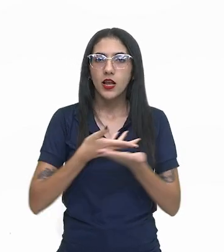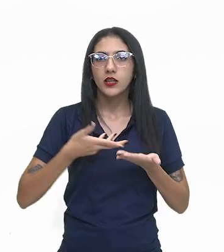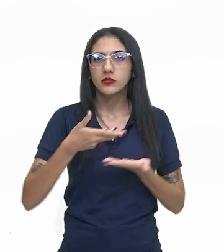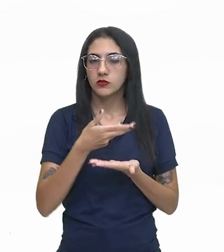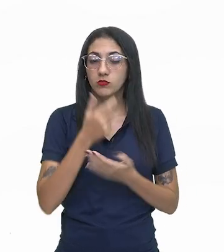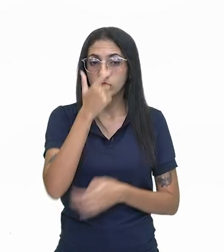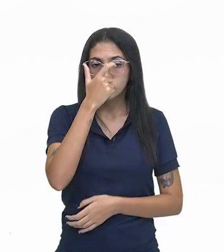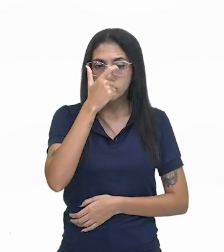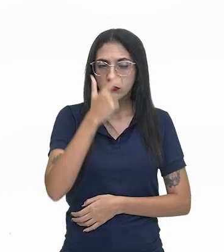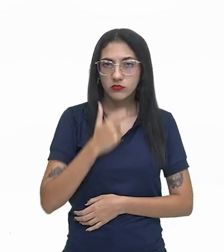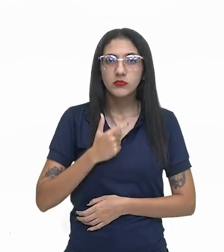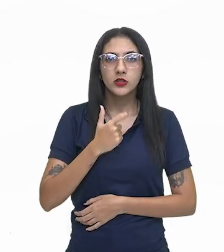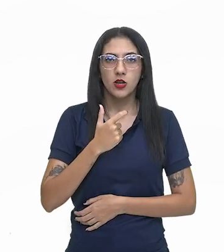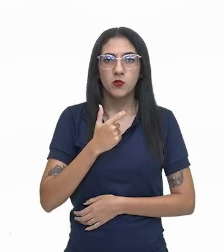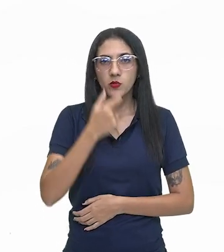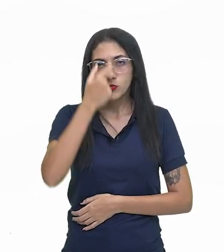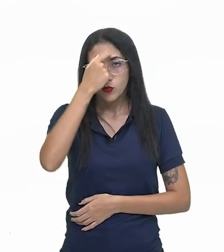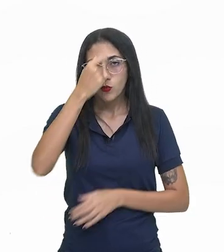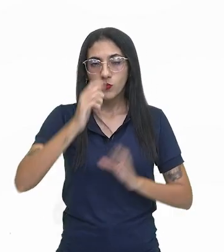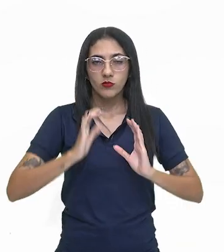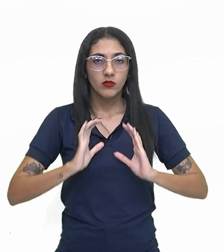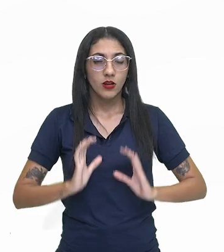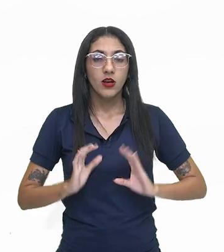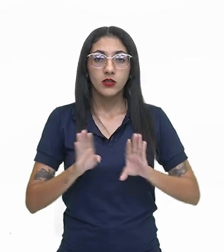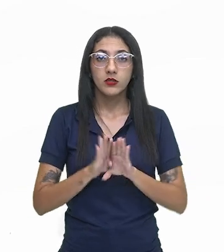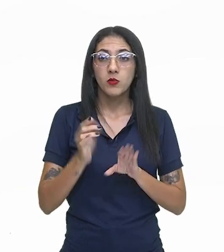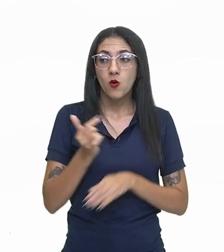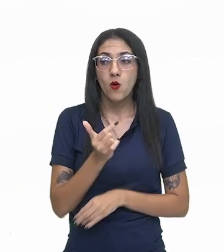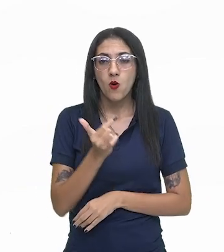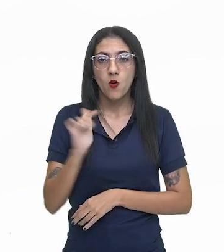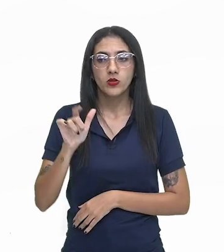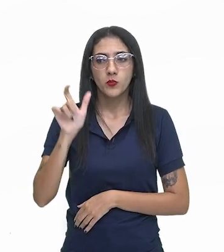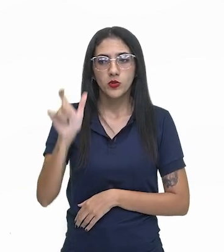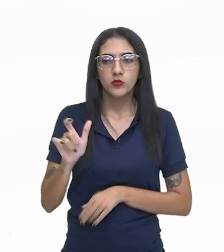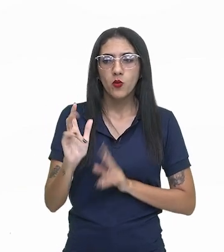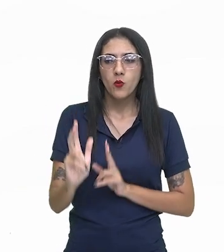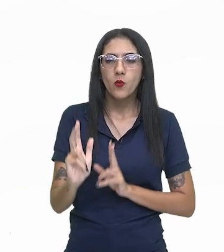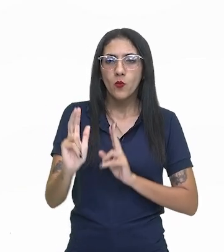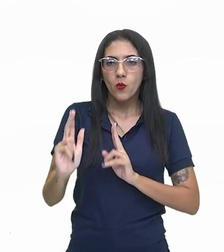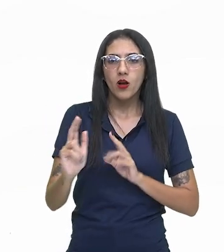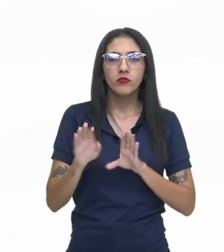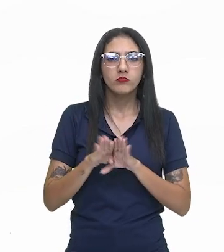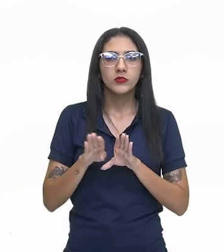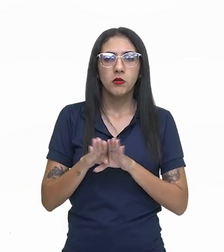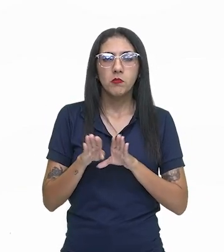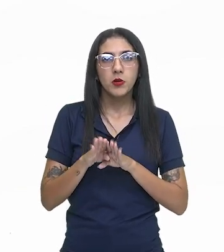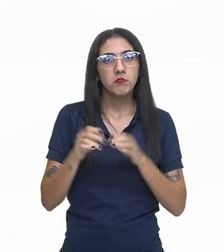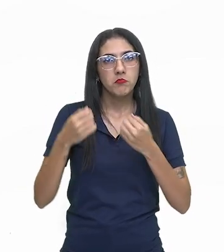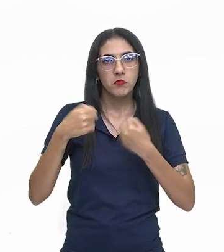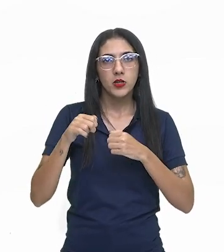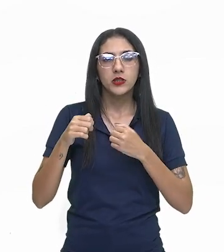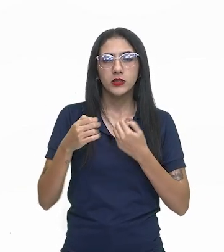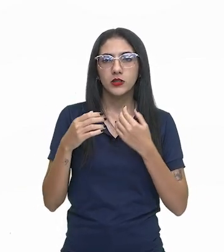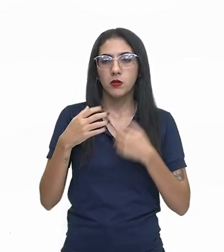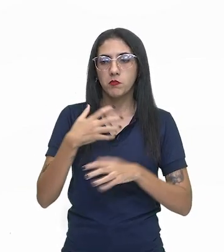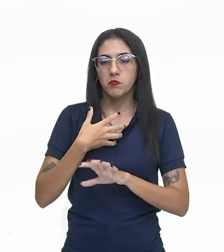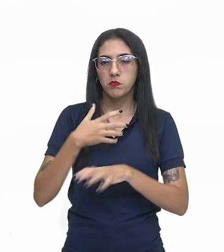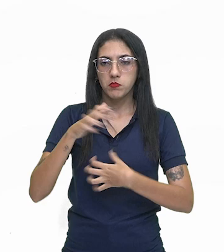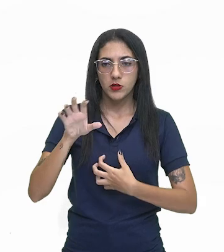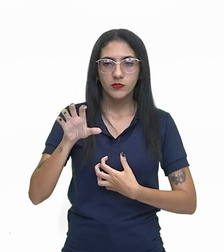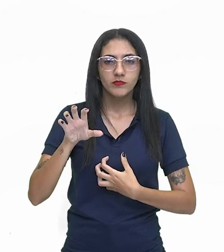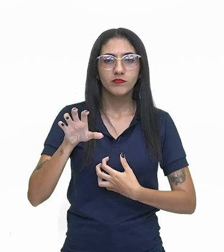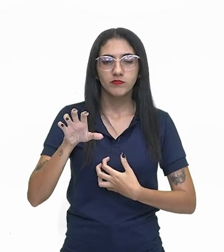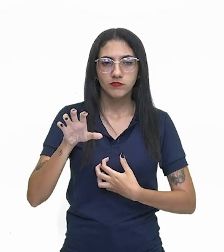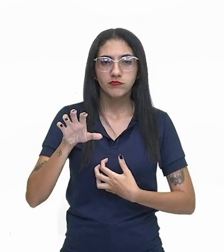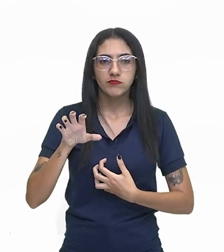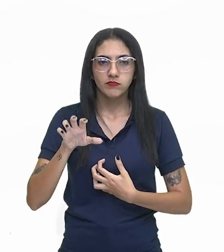si, enquanto sujeito, e do outro, como seu igual e, ao mesmo tempo, diferente. Então, os indivíduos são